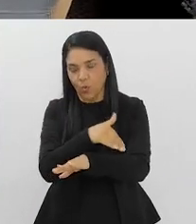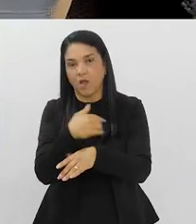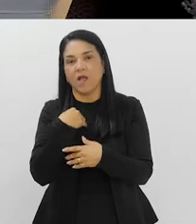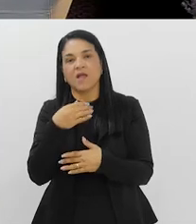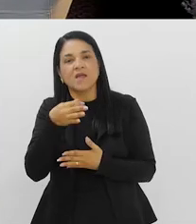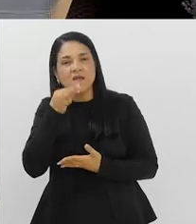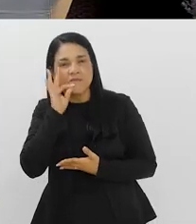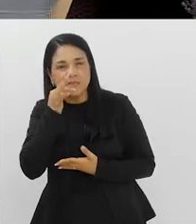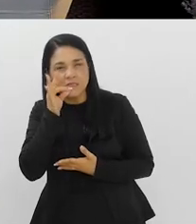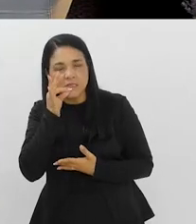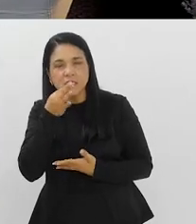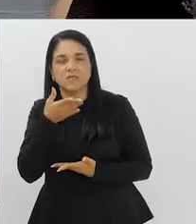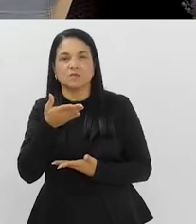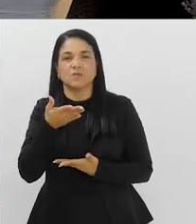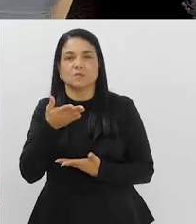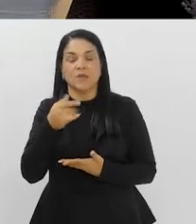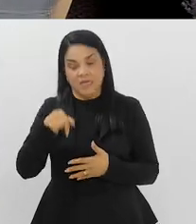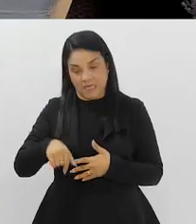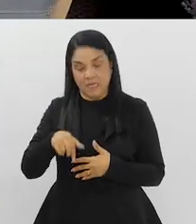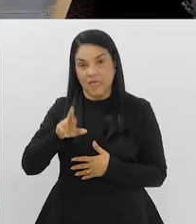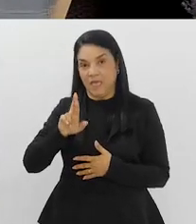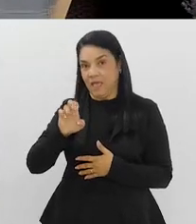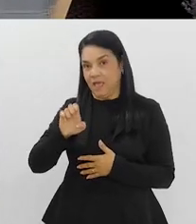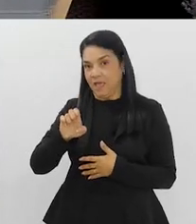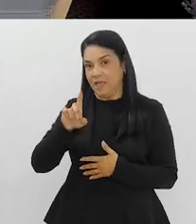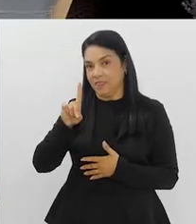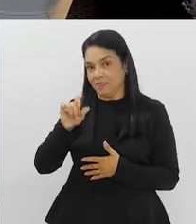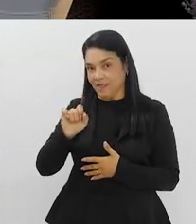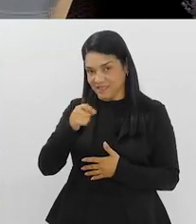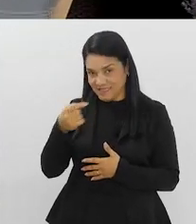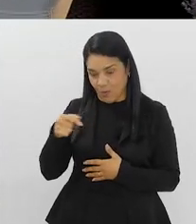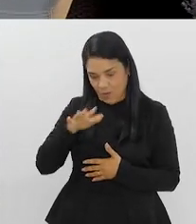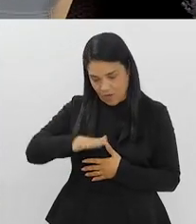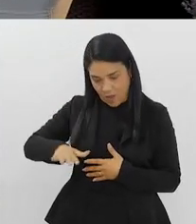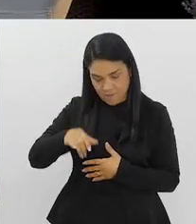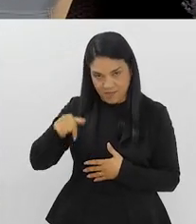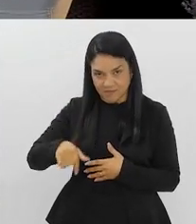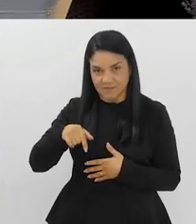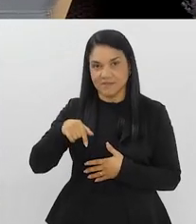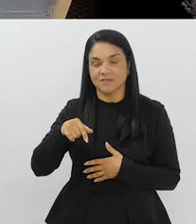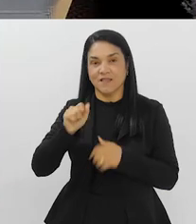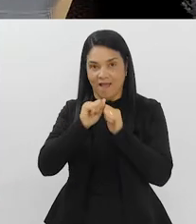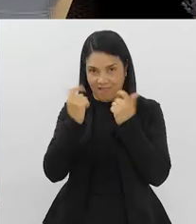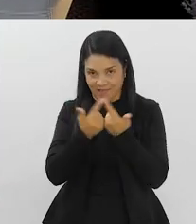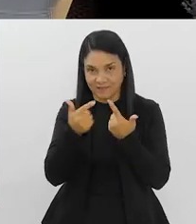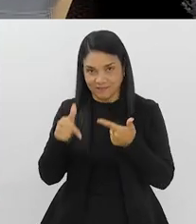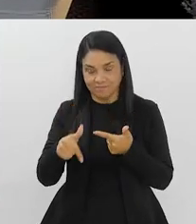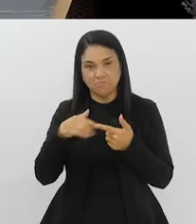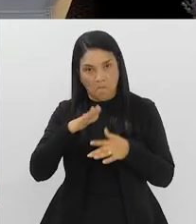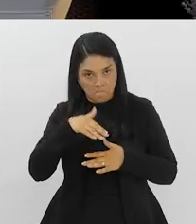um cafezinho fora ali da redação, digamos aqui, que é o nosso ambiente. Isso melhora?